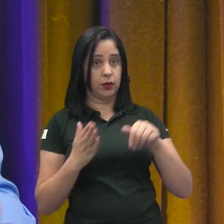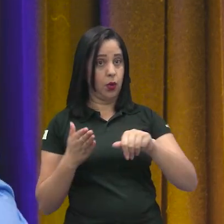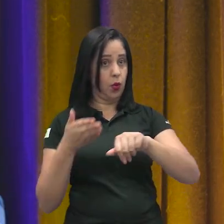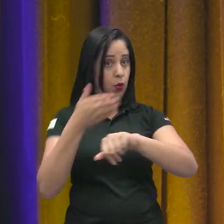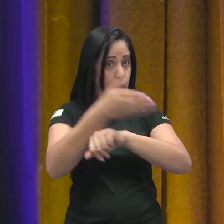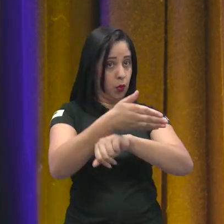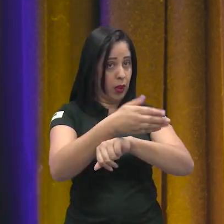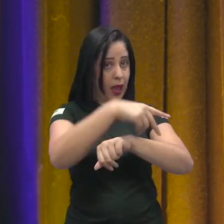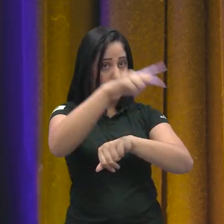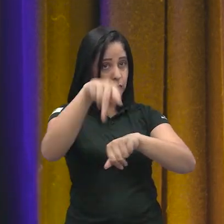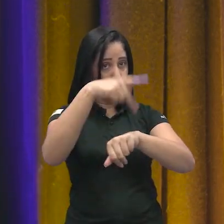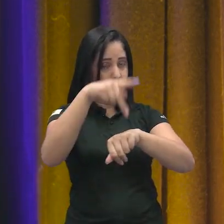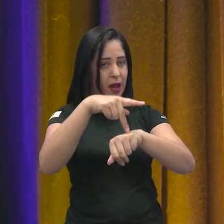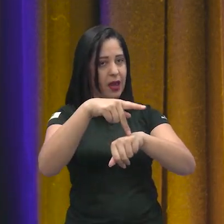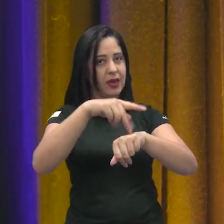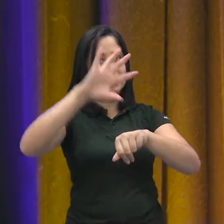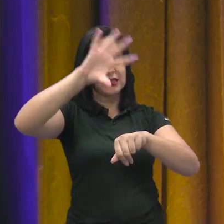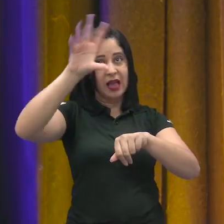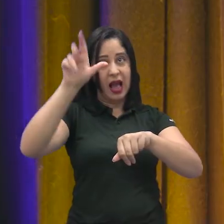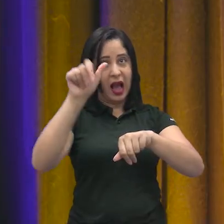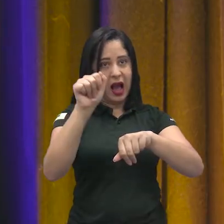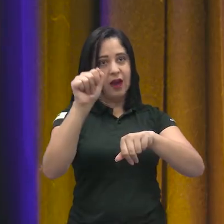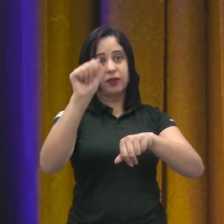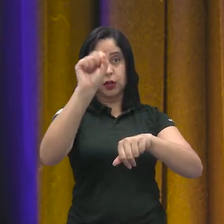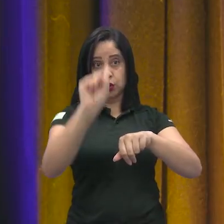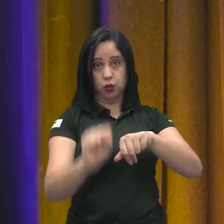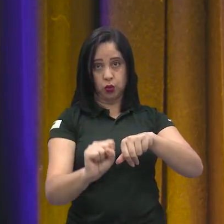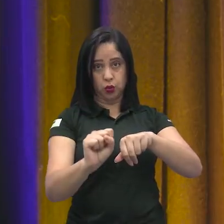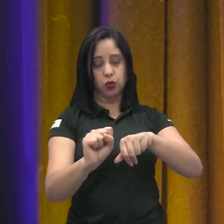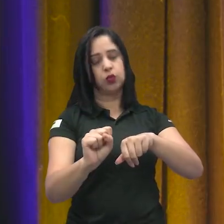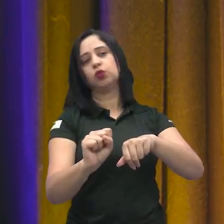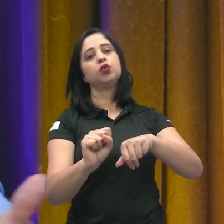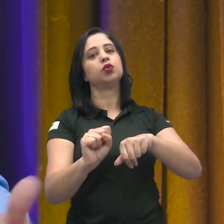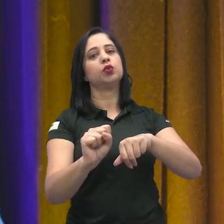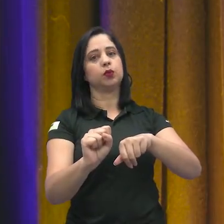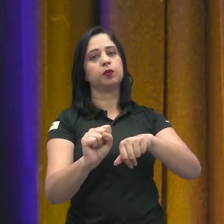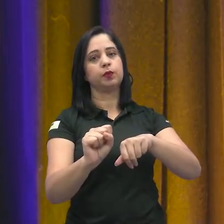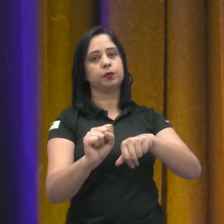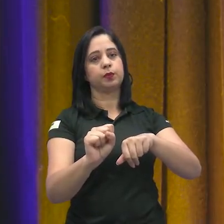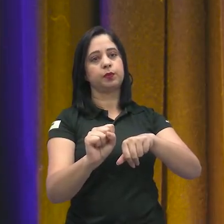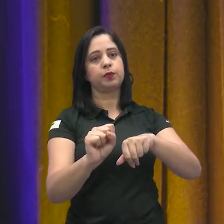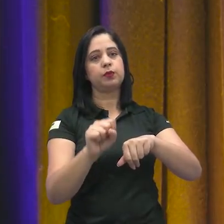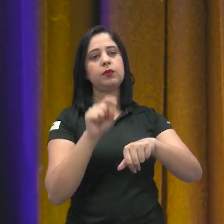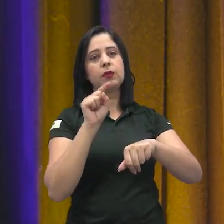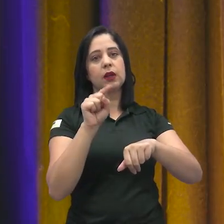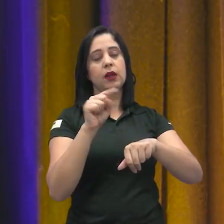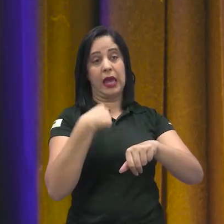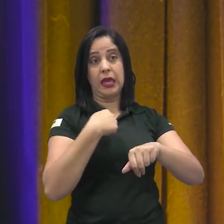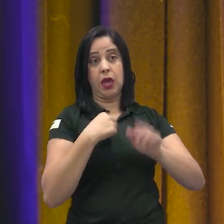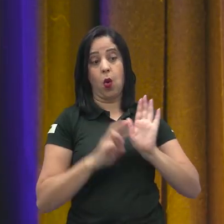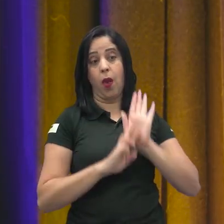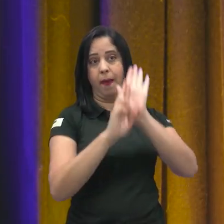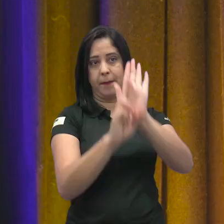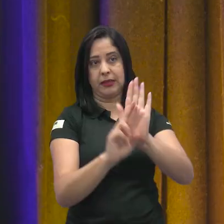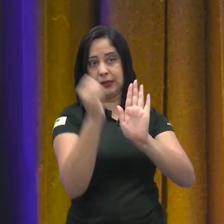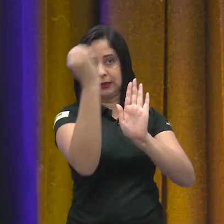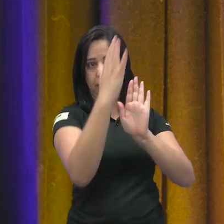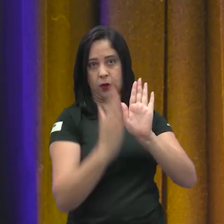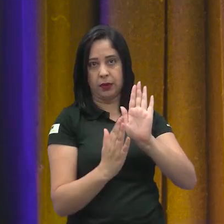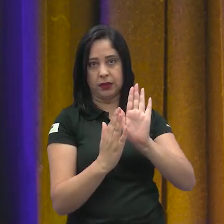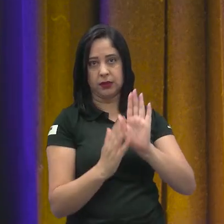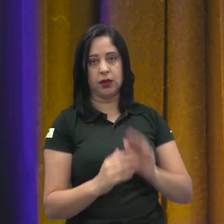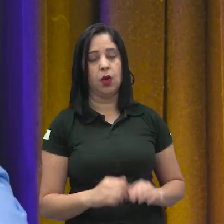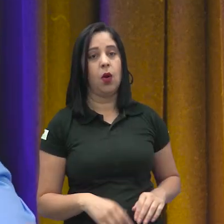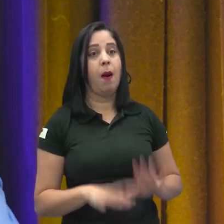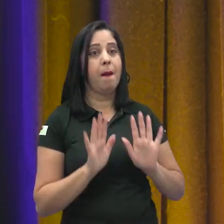da delegação brasileira no Congresso Mundial de Juventude, que aconteceu à época na África do Sul, e o principal ali que